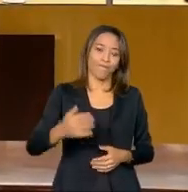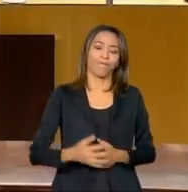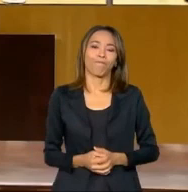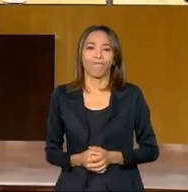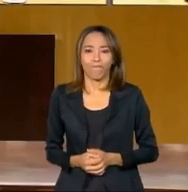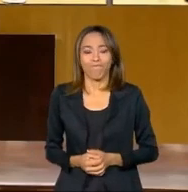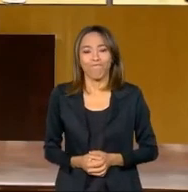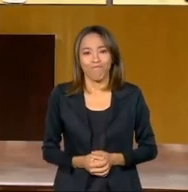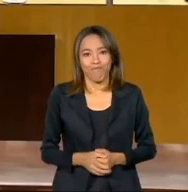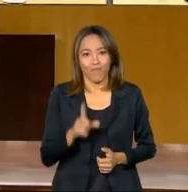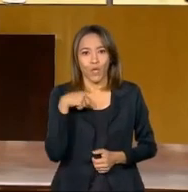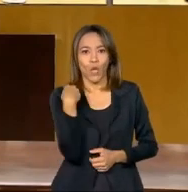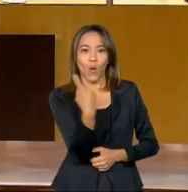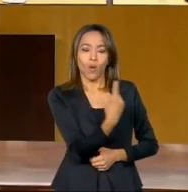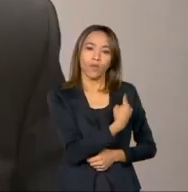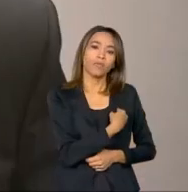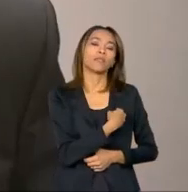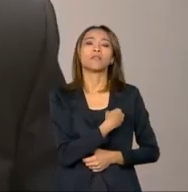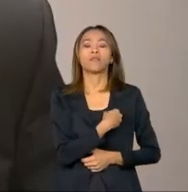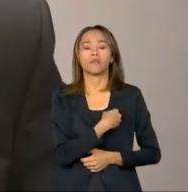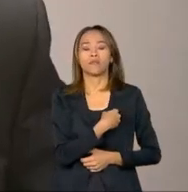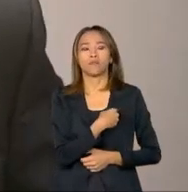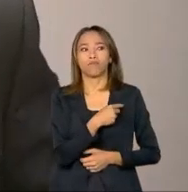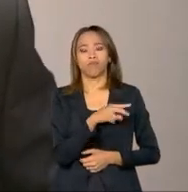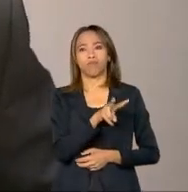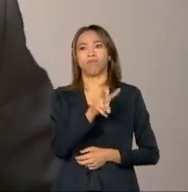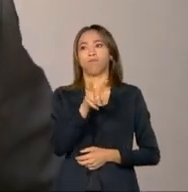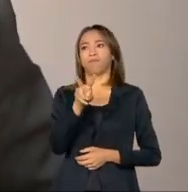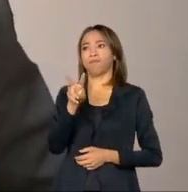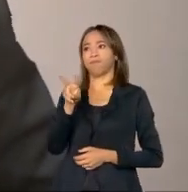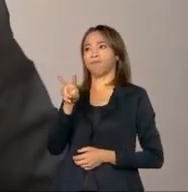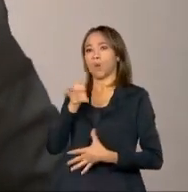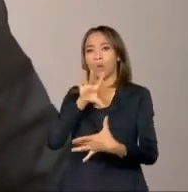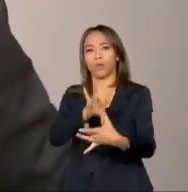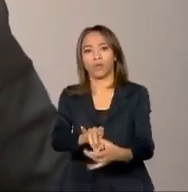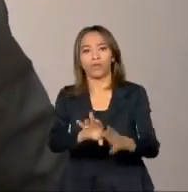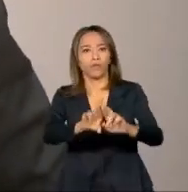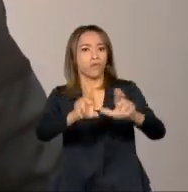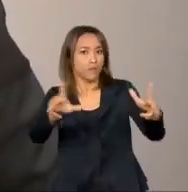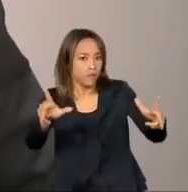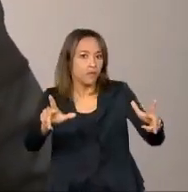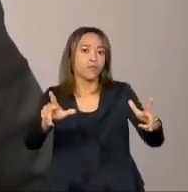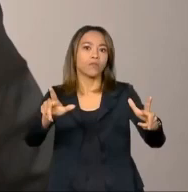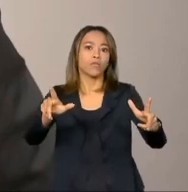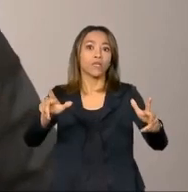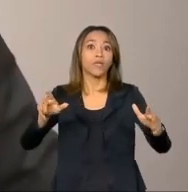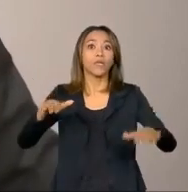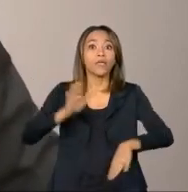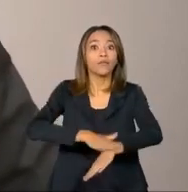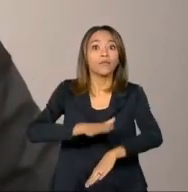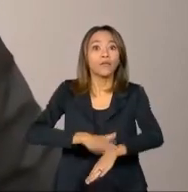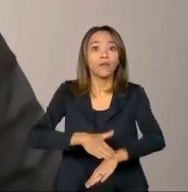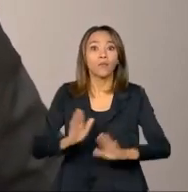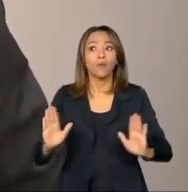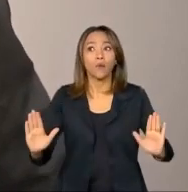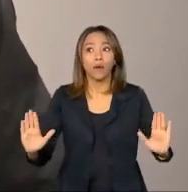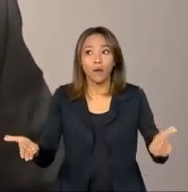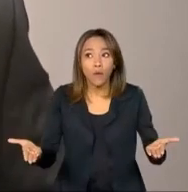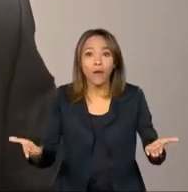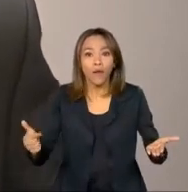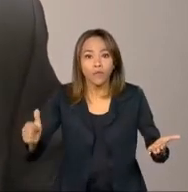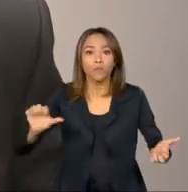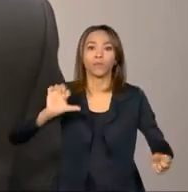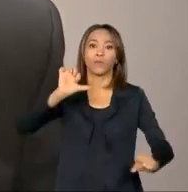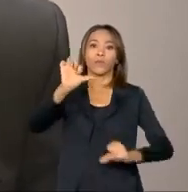Nós estamos frente a um mundo novo. O nosso tempo é o tempo da mudança e